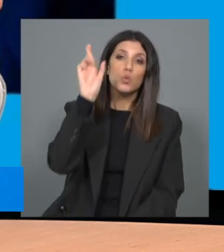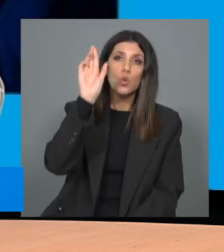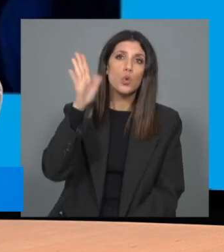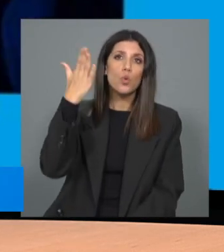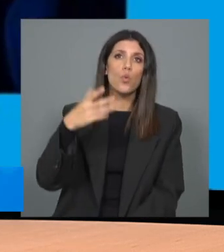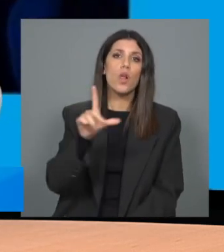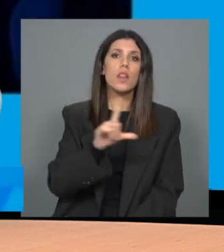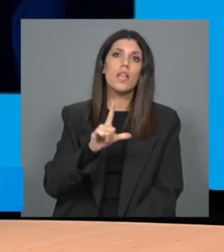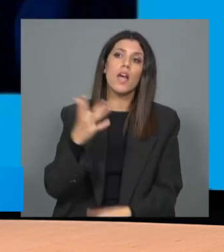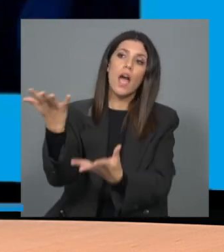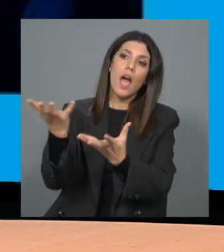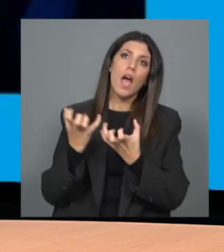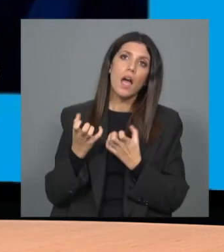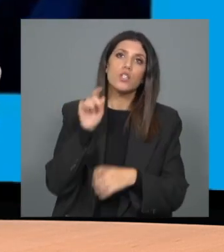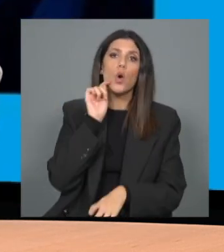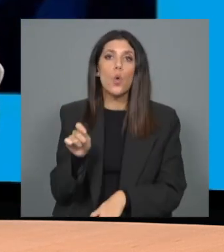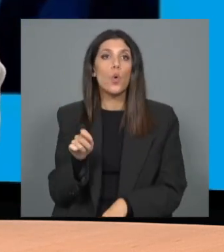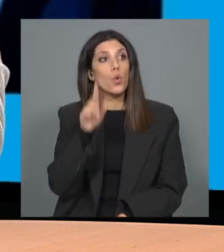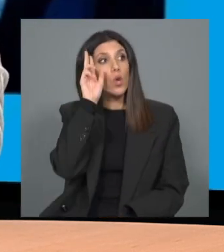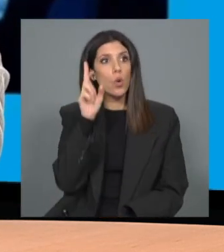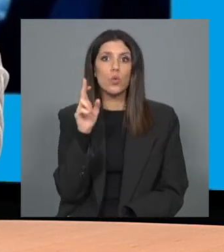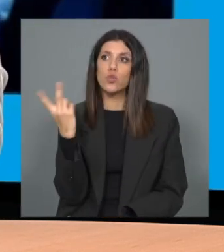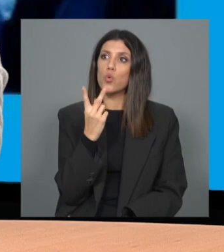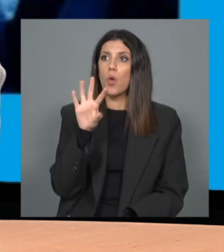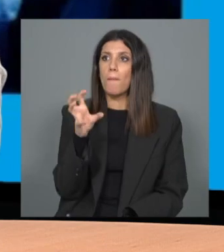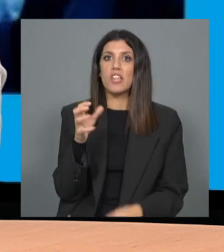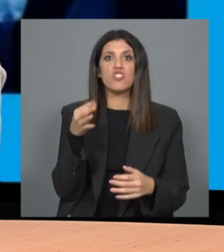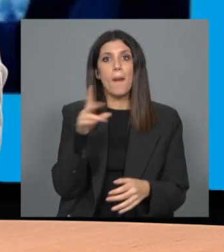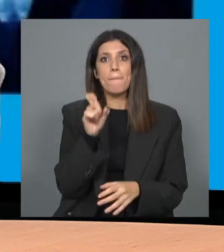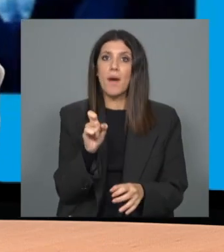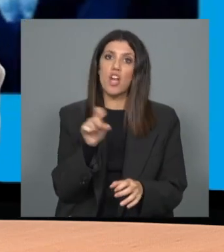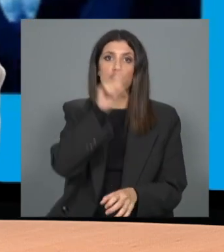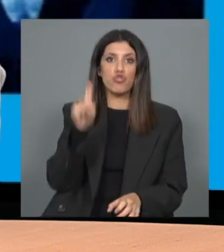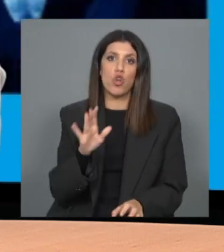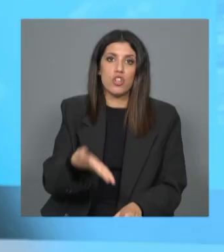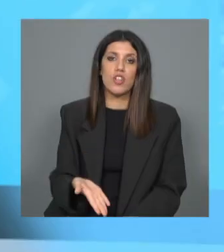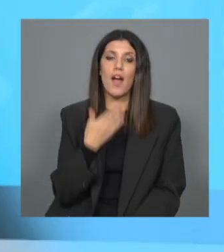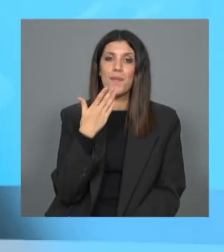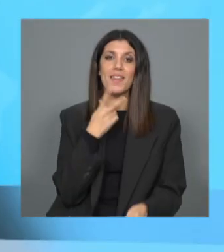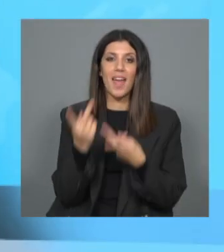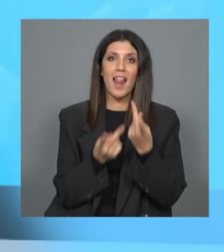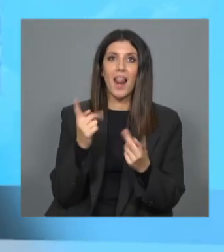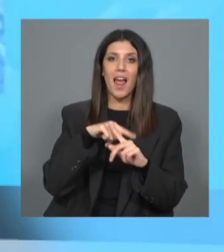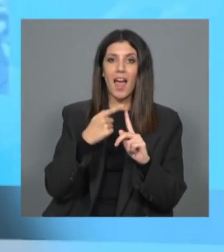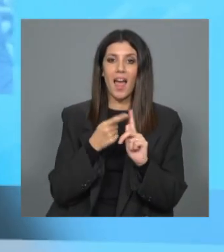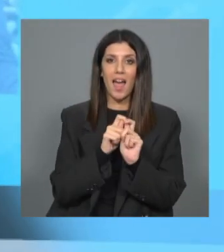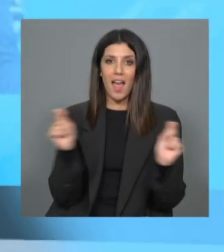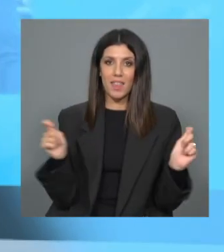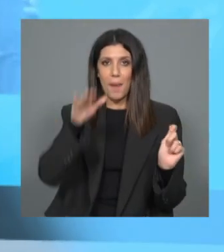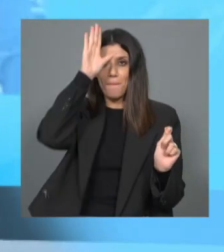delegações da Rússia e da Ucrânia já com os países pacificados. Esperemos que isso assim aconteça. Otávio, obrigado pela tua análise a este ano do